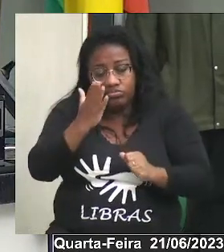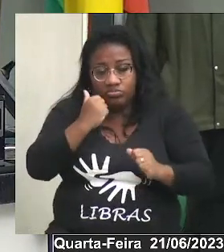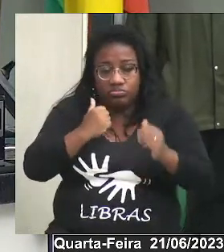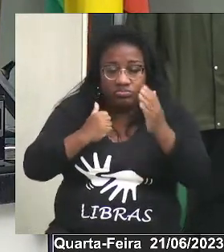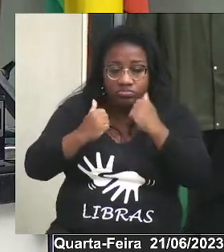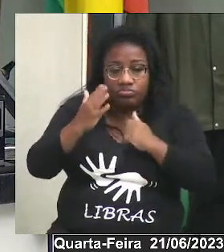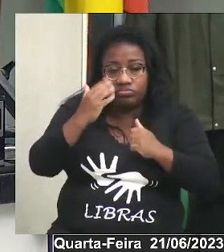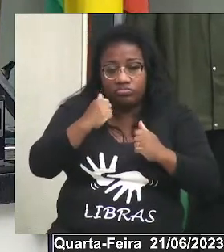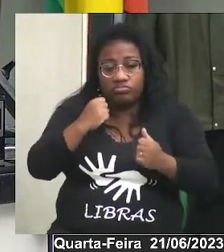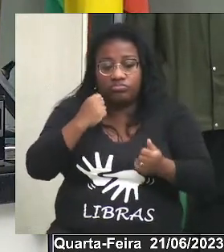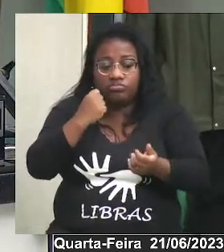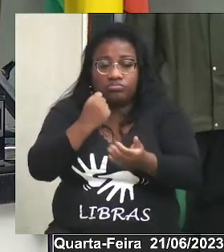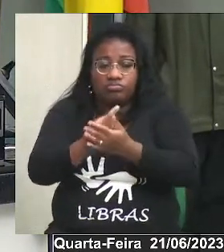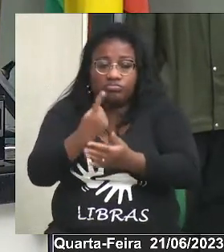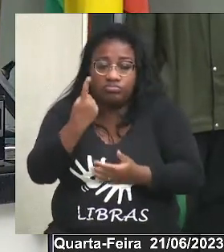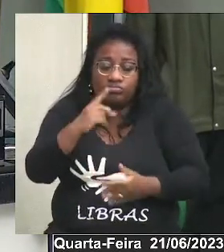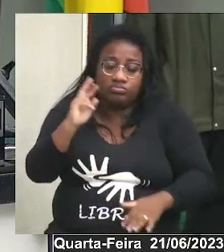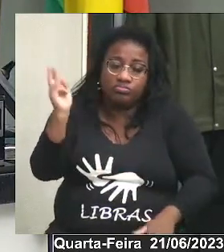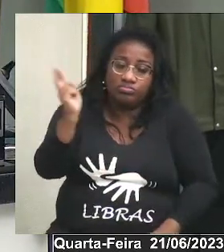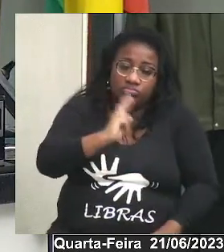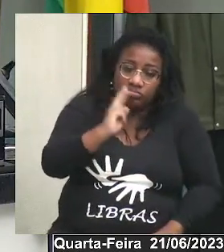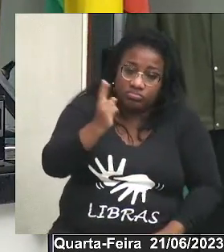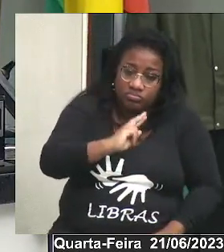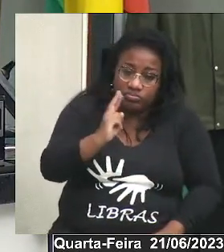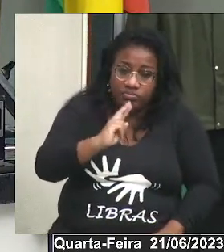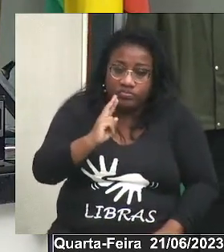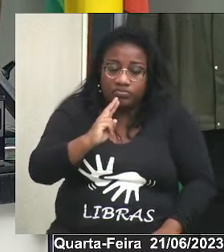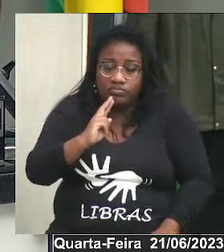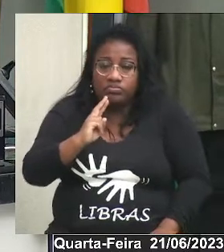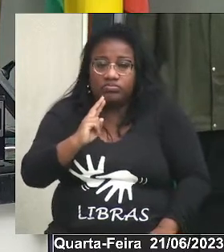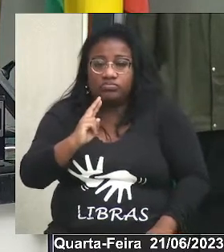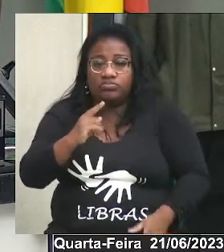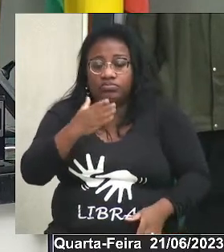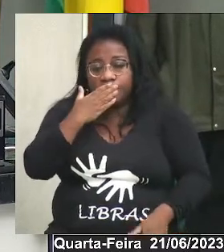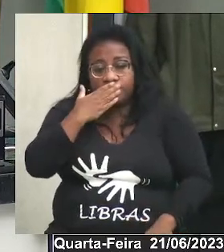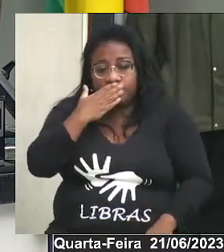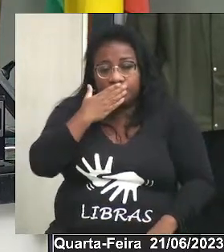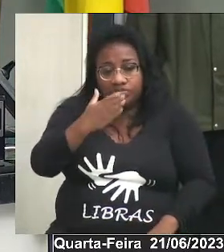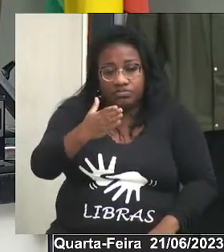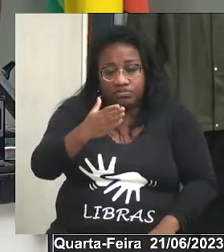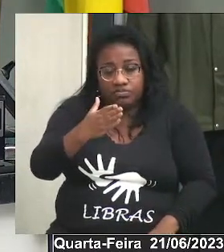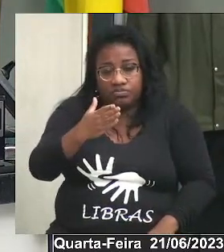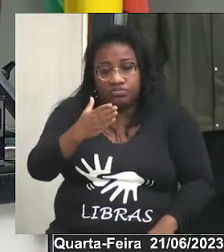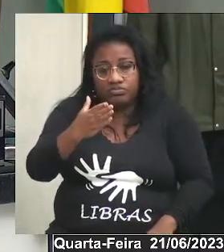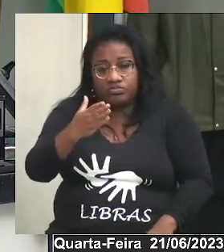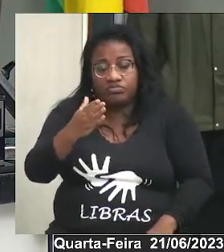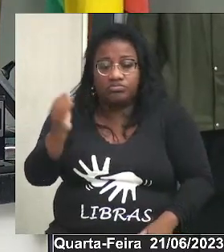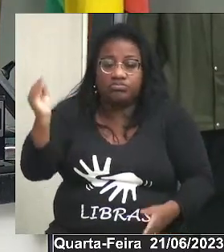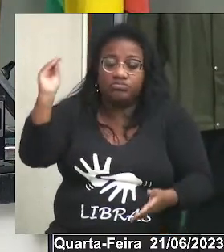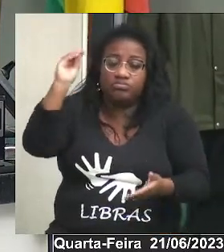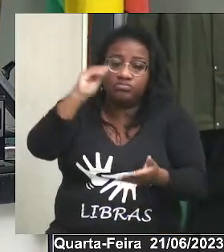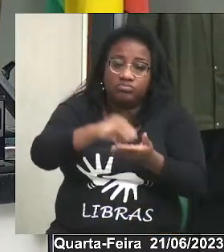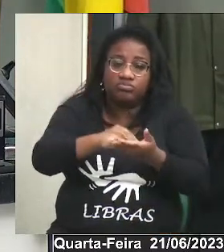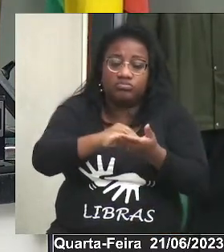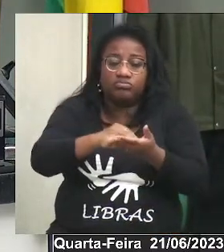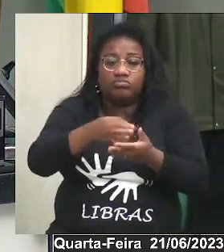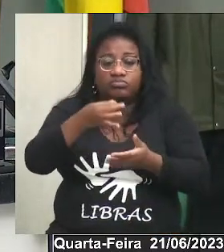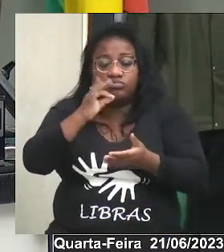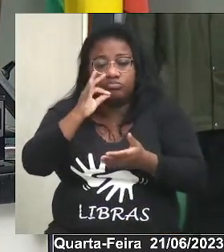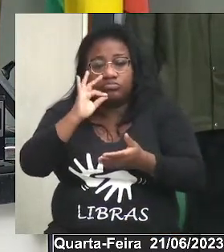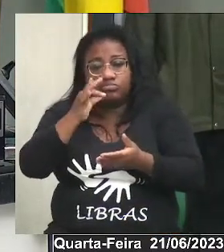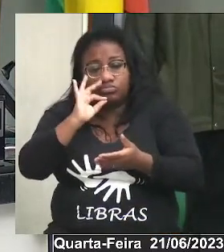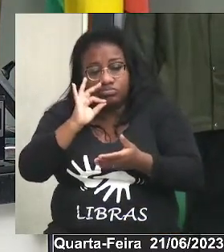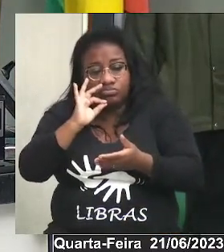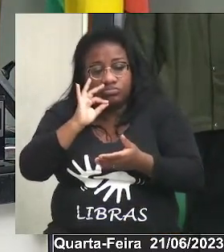também estar aí pagando R$1 como se fosse o restaurante popular. E também fiz o pedido ao Gilberto que colocasse também café da